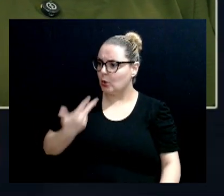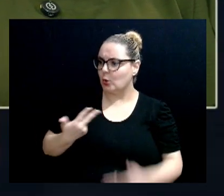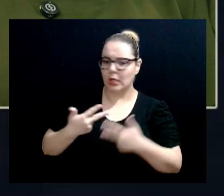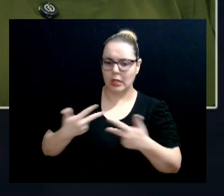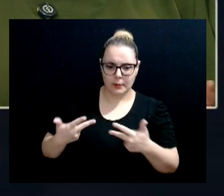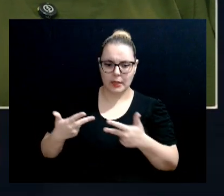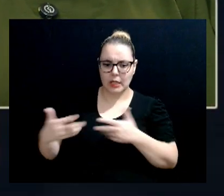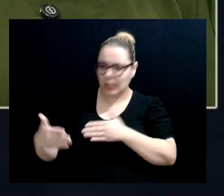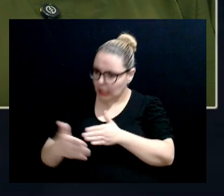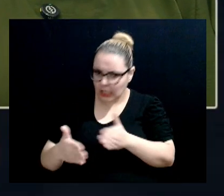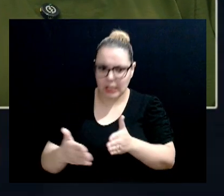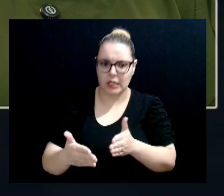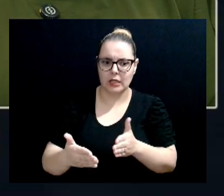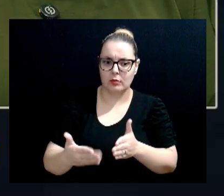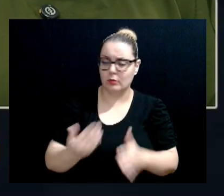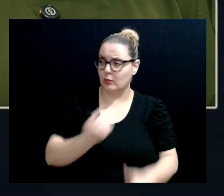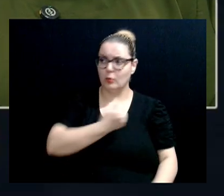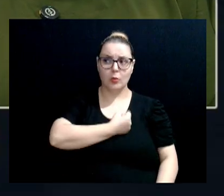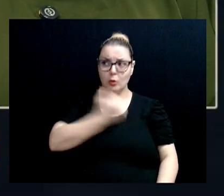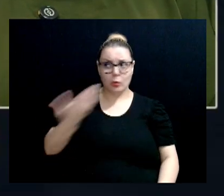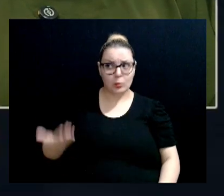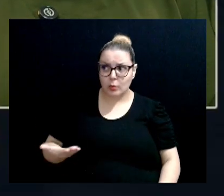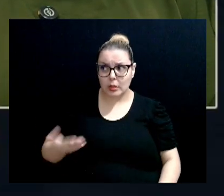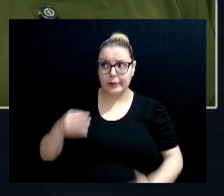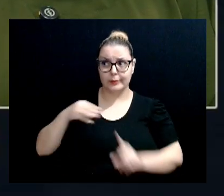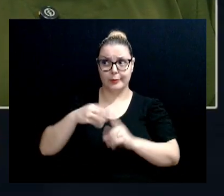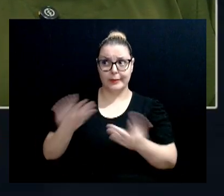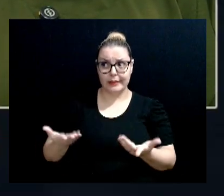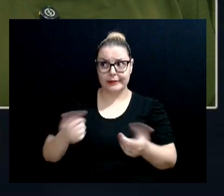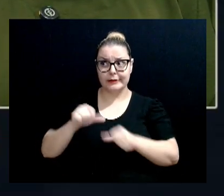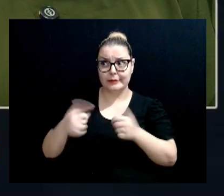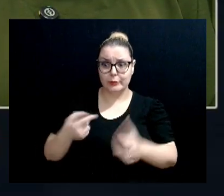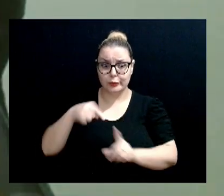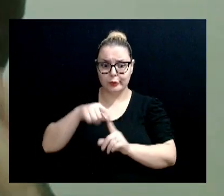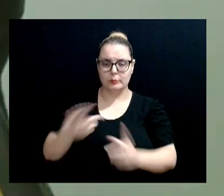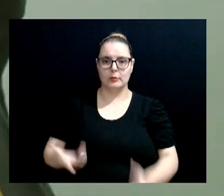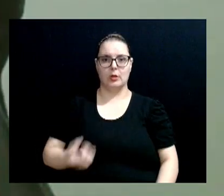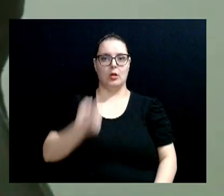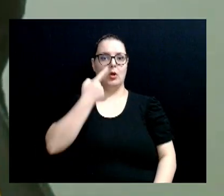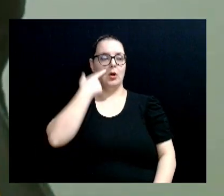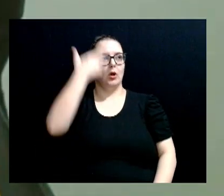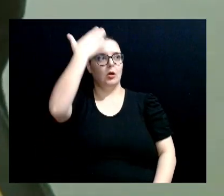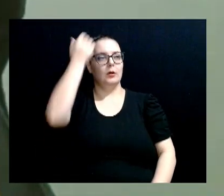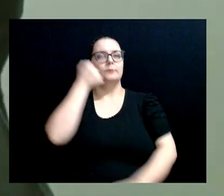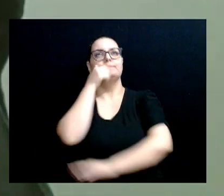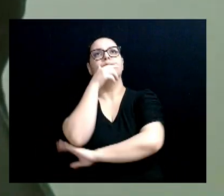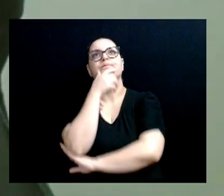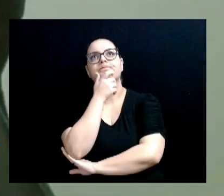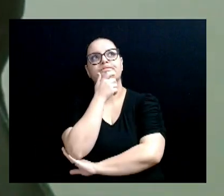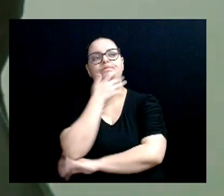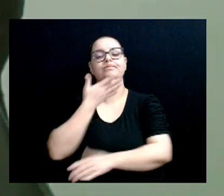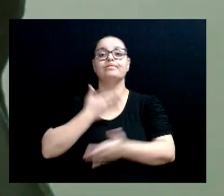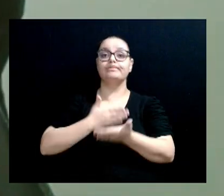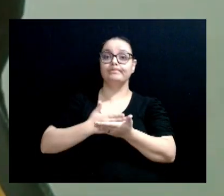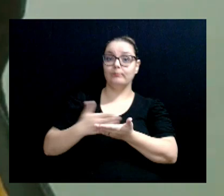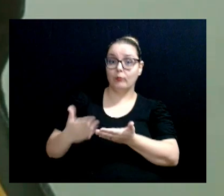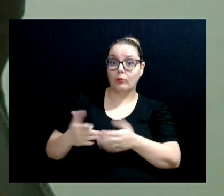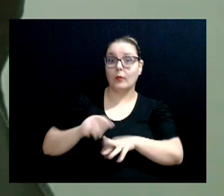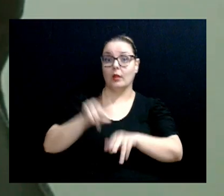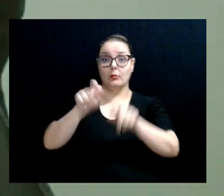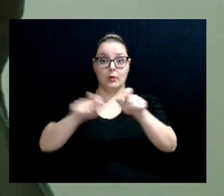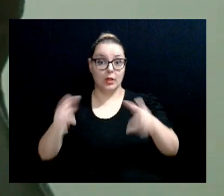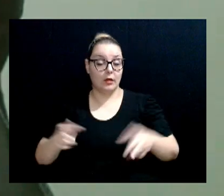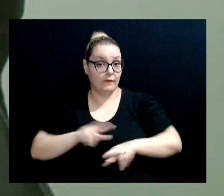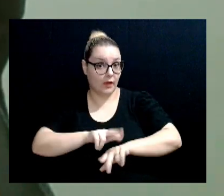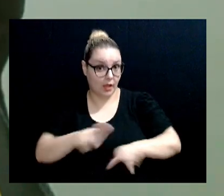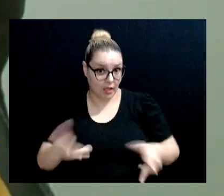por números e por metas? Olha, Rúbia, eu acho que inicialmente, para muitas pessoas, né, que começam